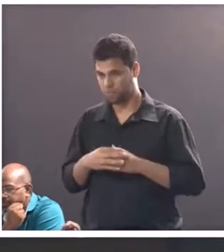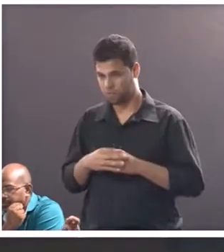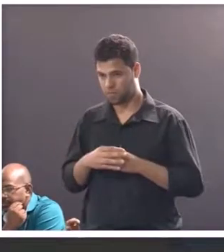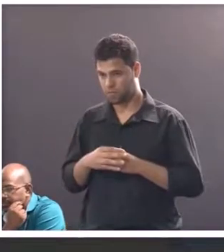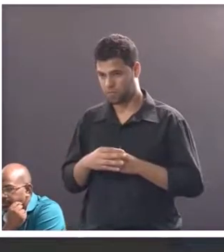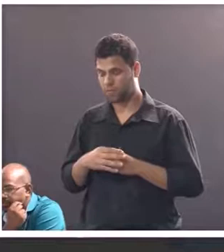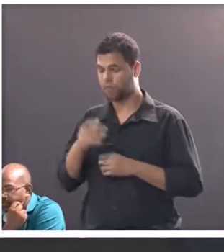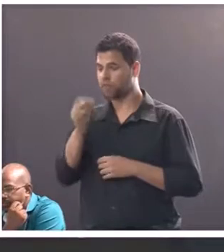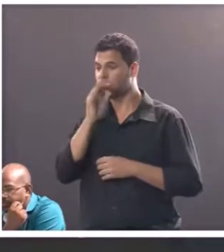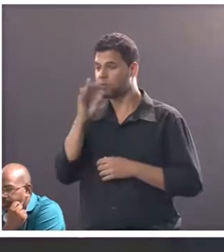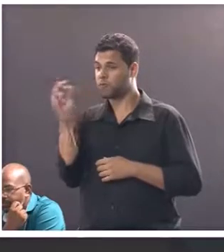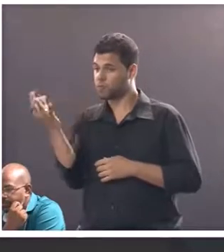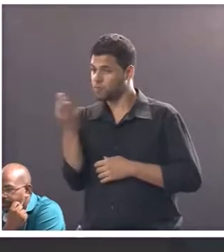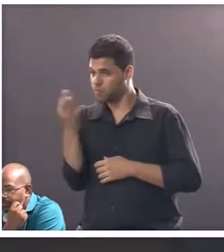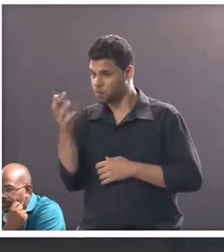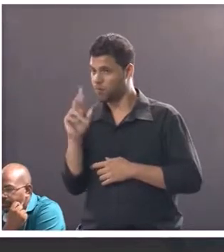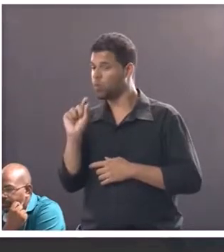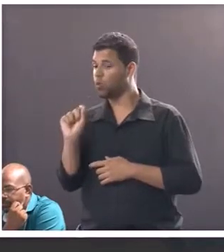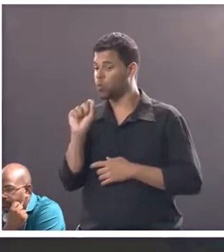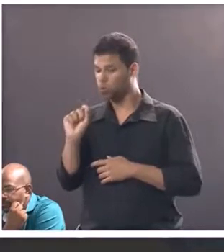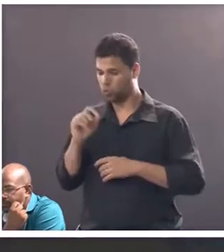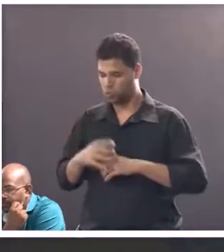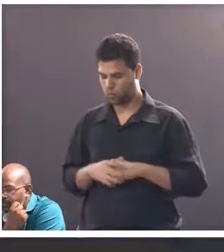O imperfeito é o seguinte,